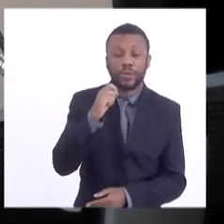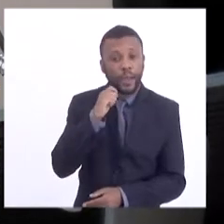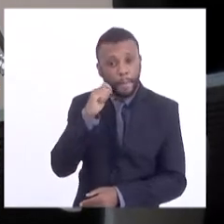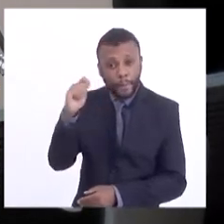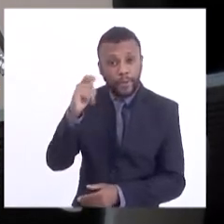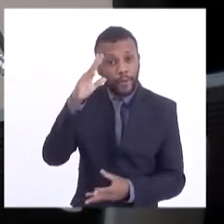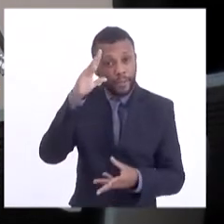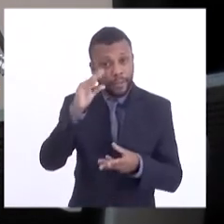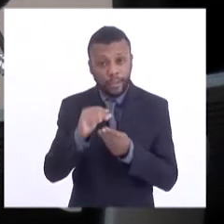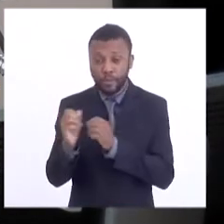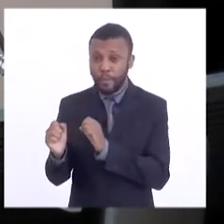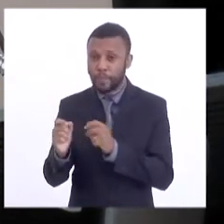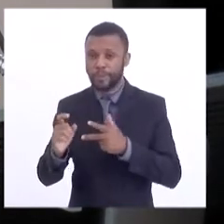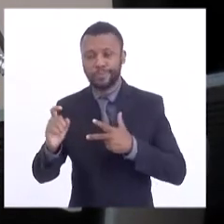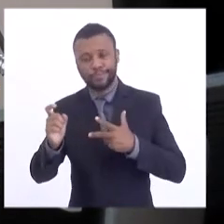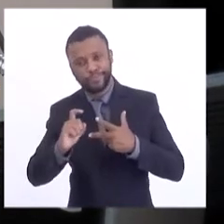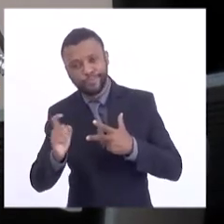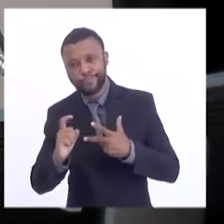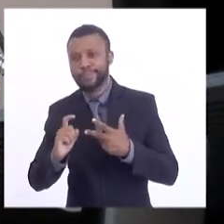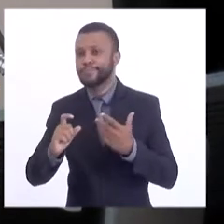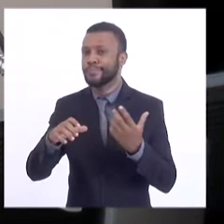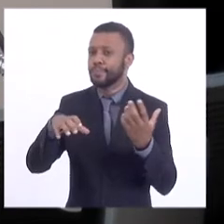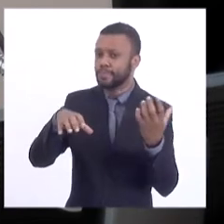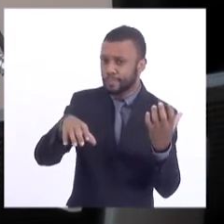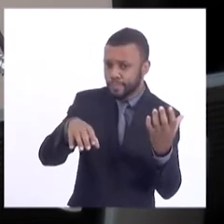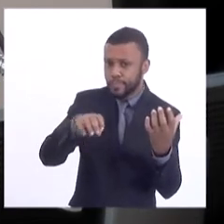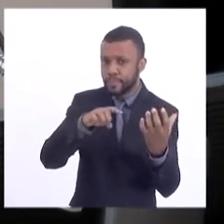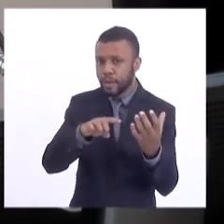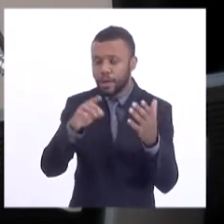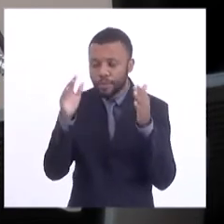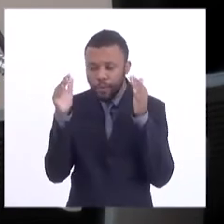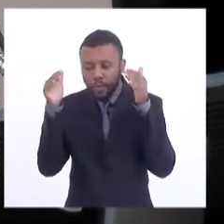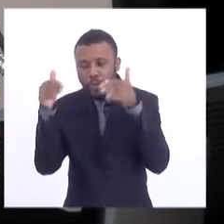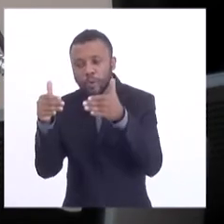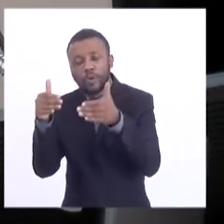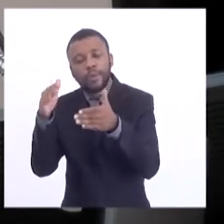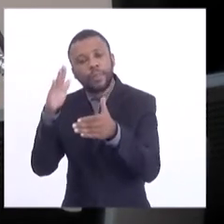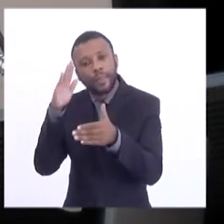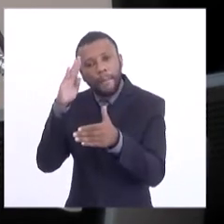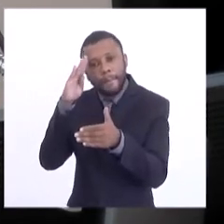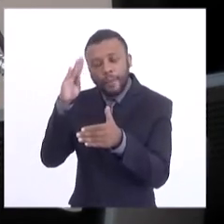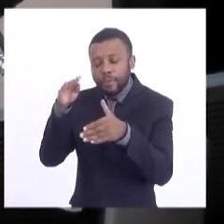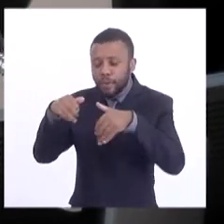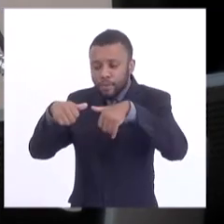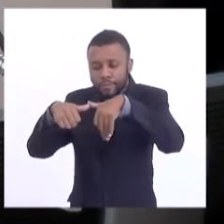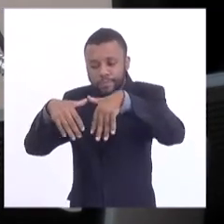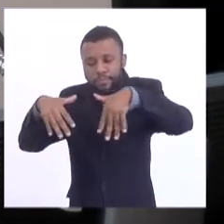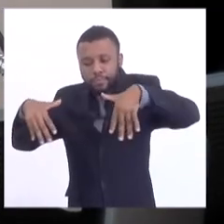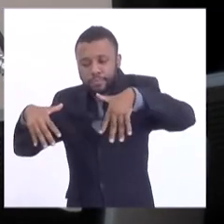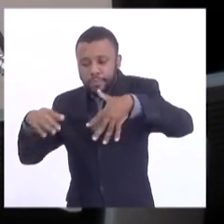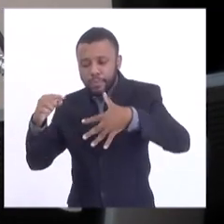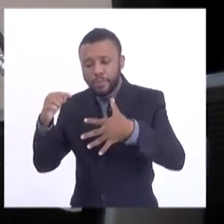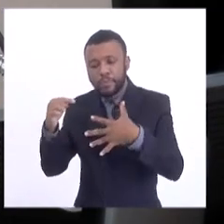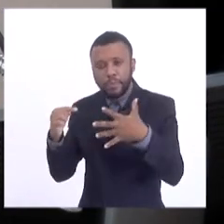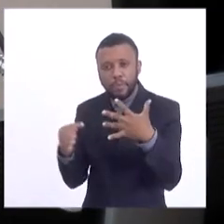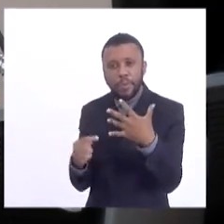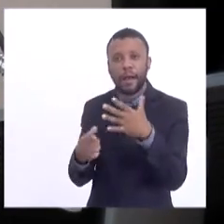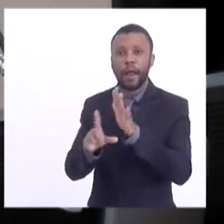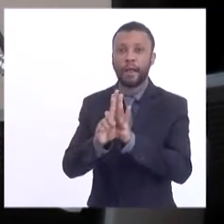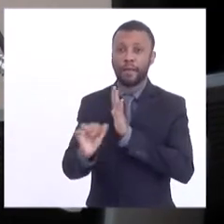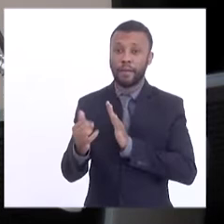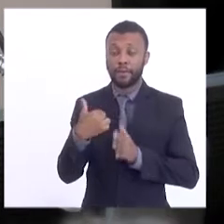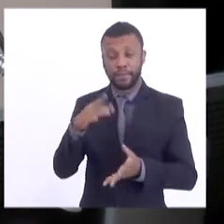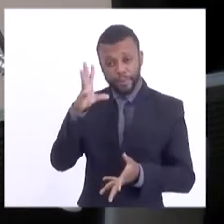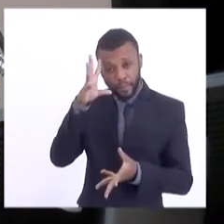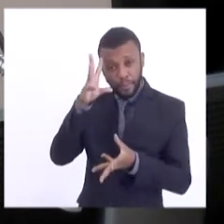Executivo Parlamento e vim todo estão sobre mesma AD mas se o meu o